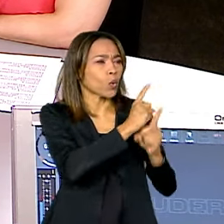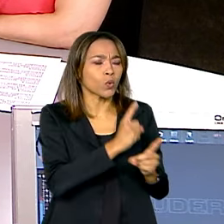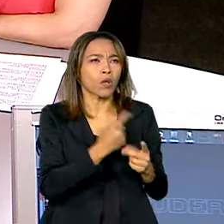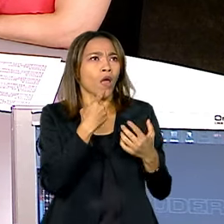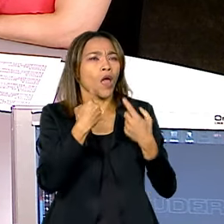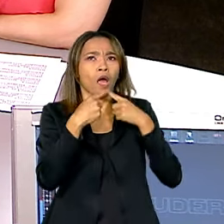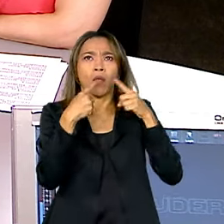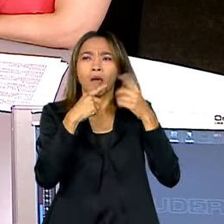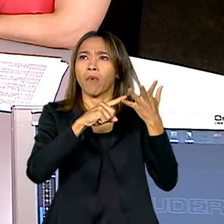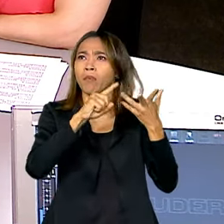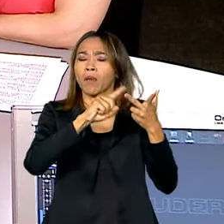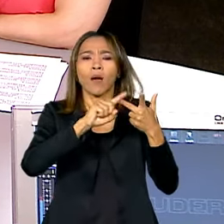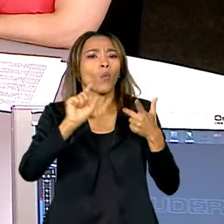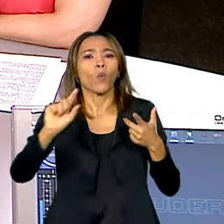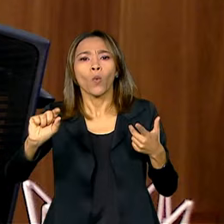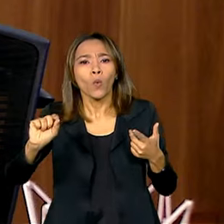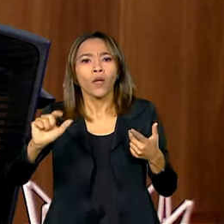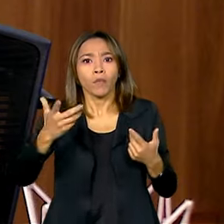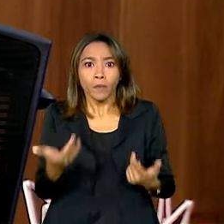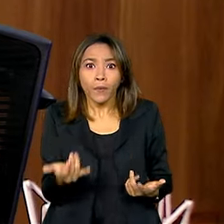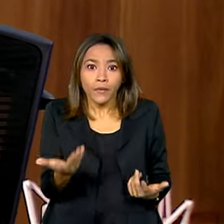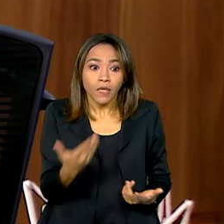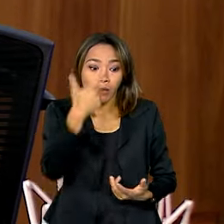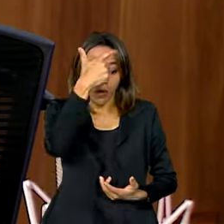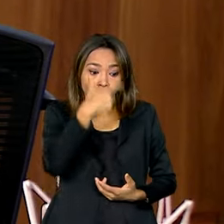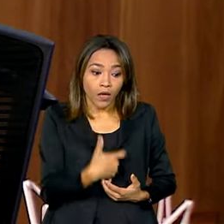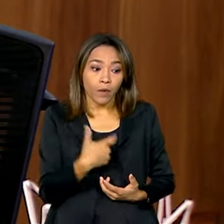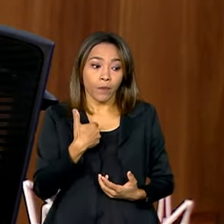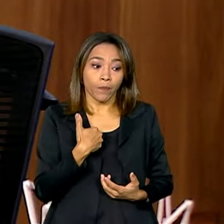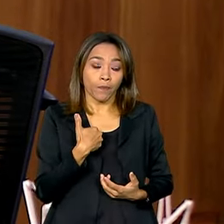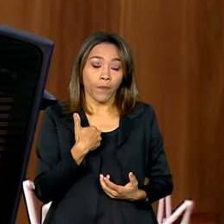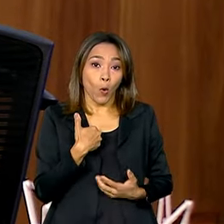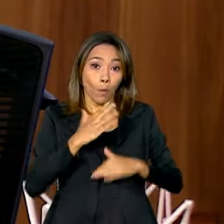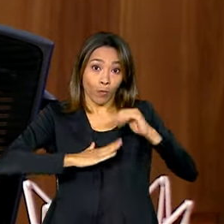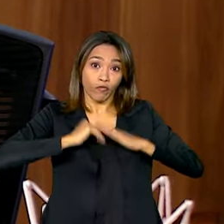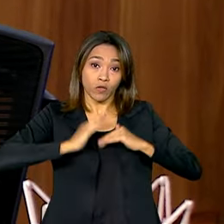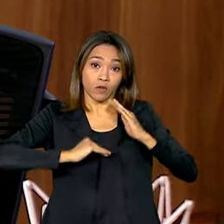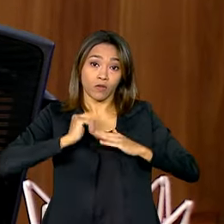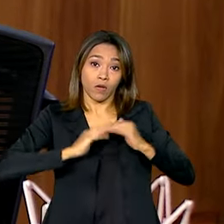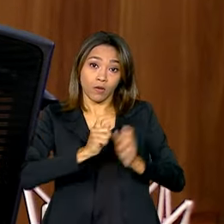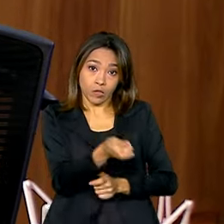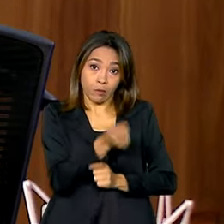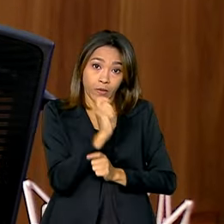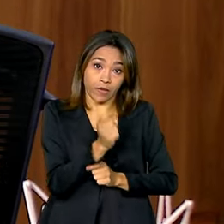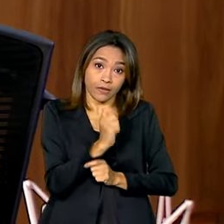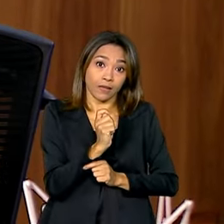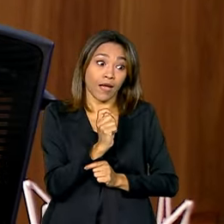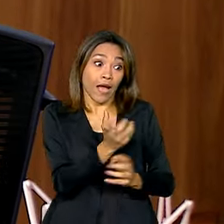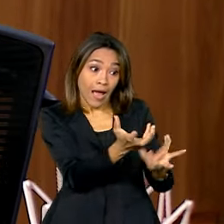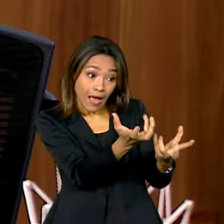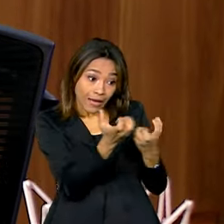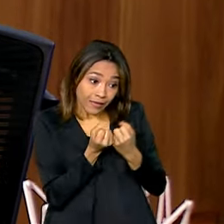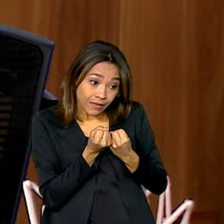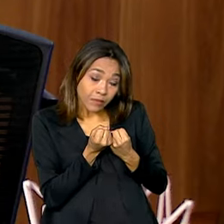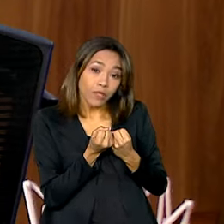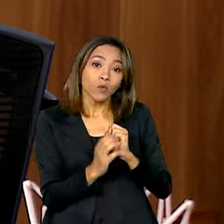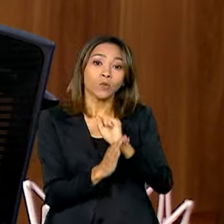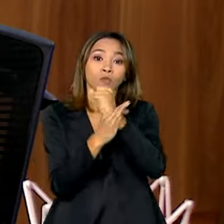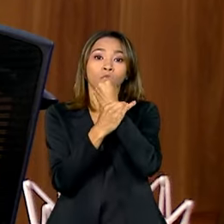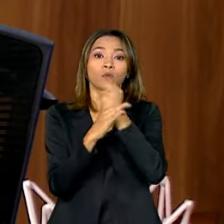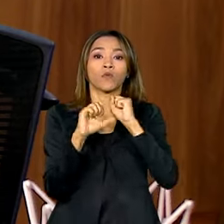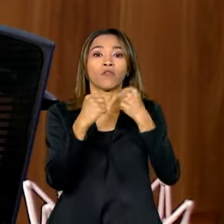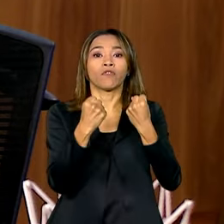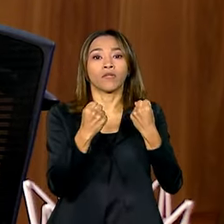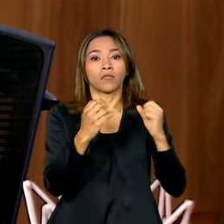era exatamente essa. Quando o pescador iniciava o período em que ele recebia o seguro defeso,